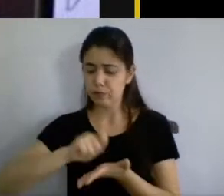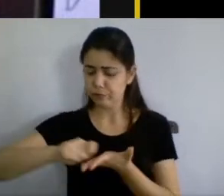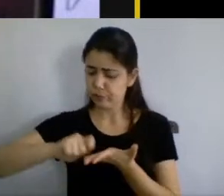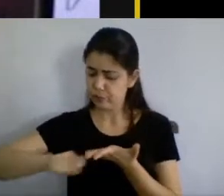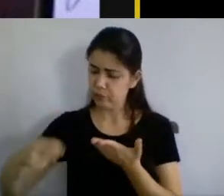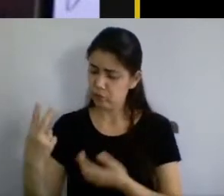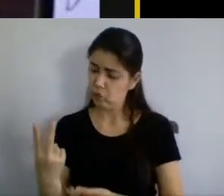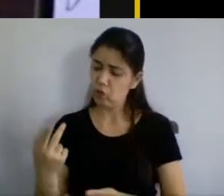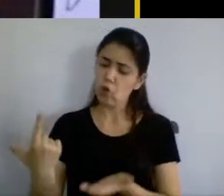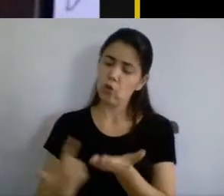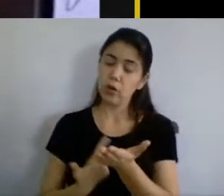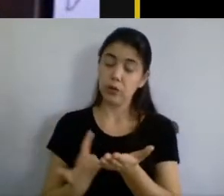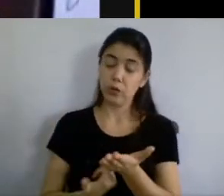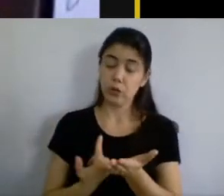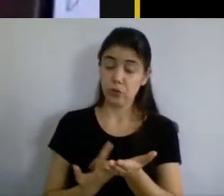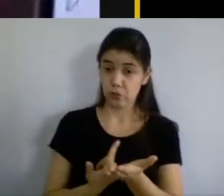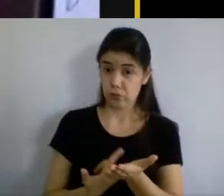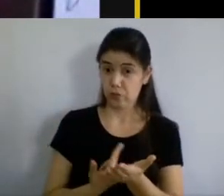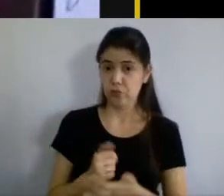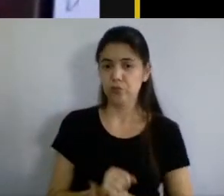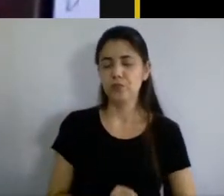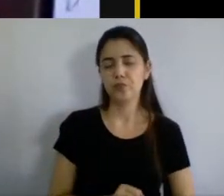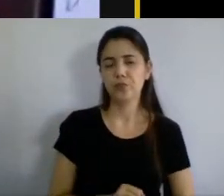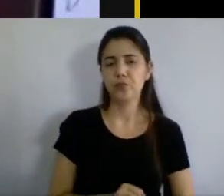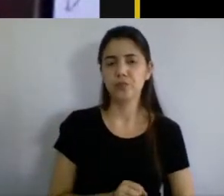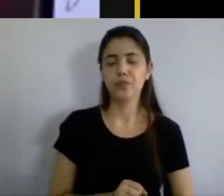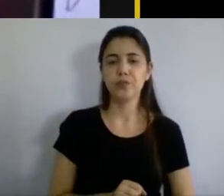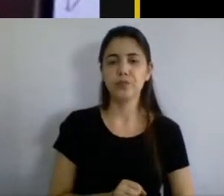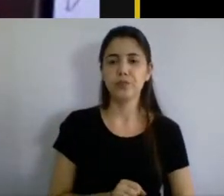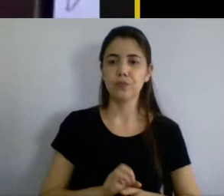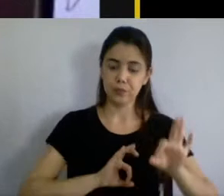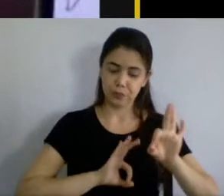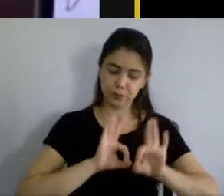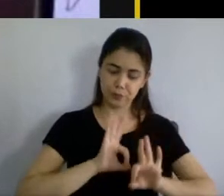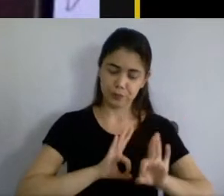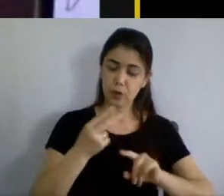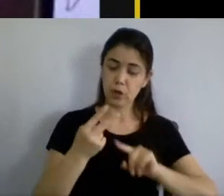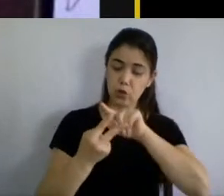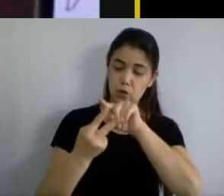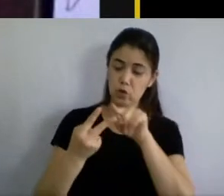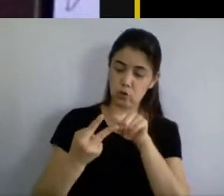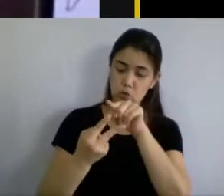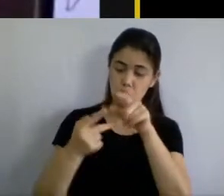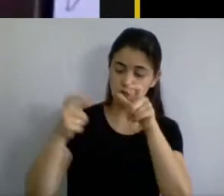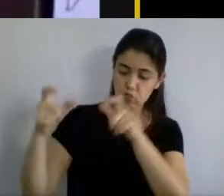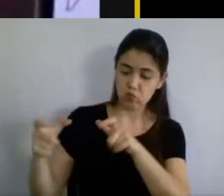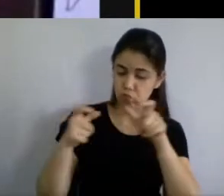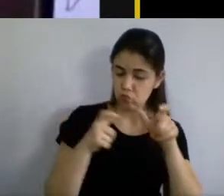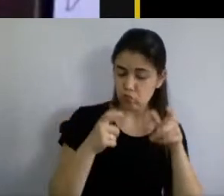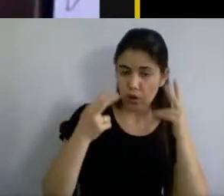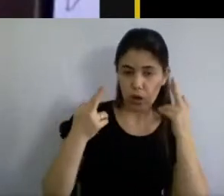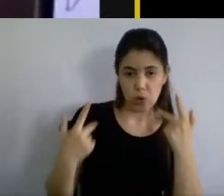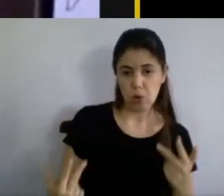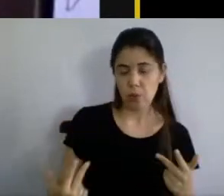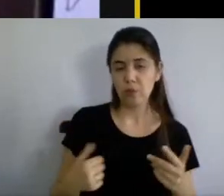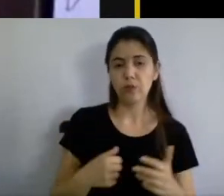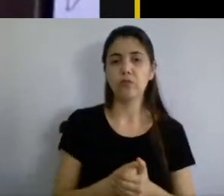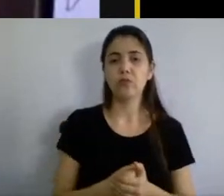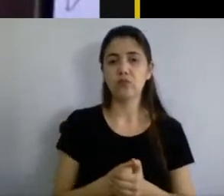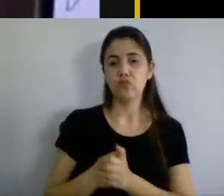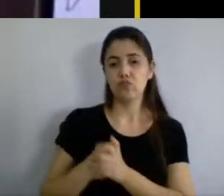ele sistematizou duas espécies de lugares comuns, topoi, que ele chamou